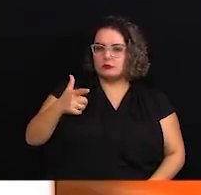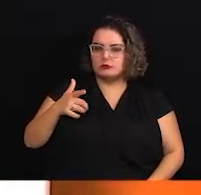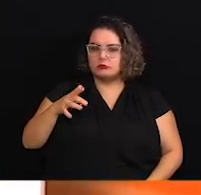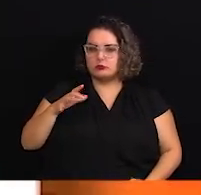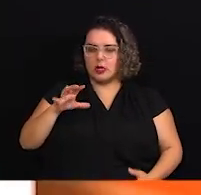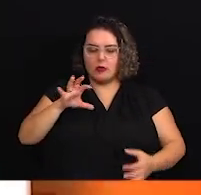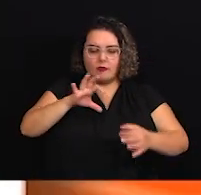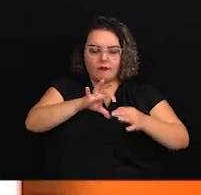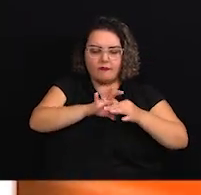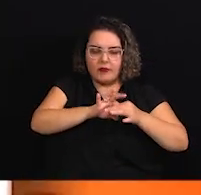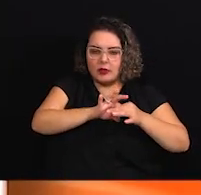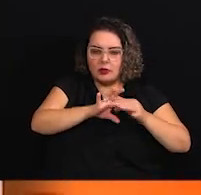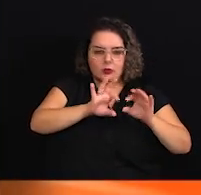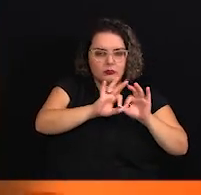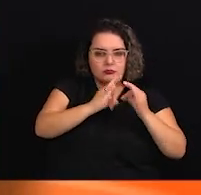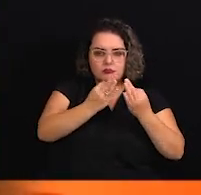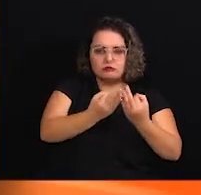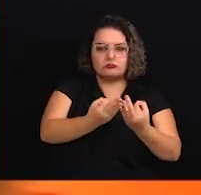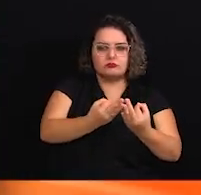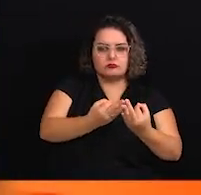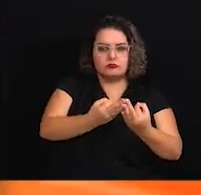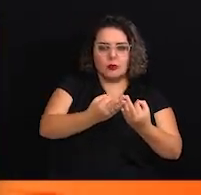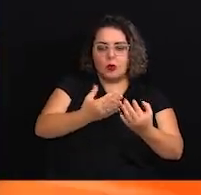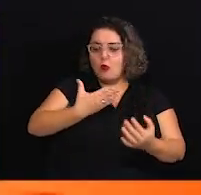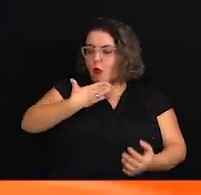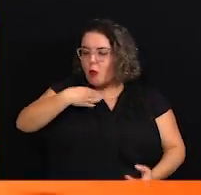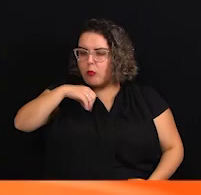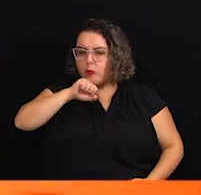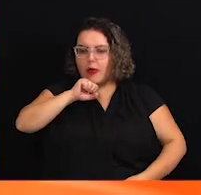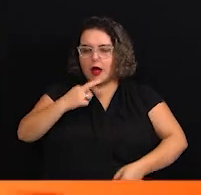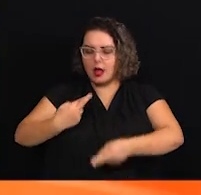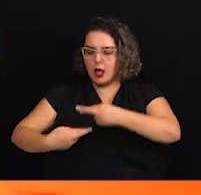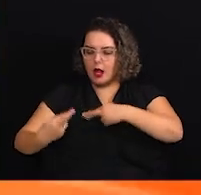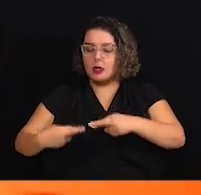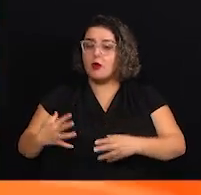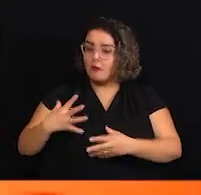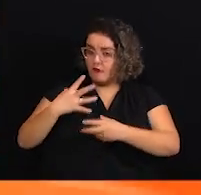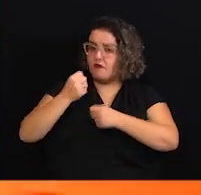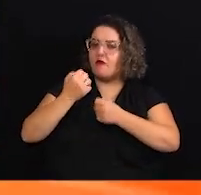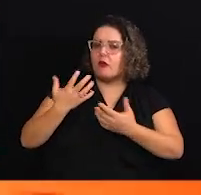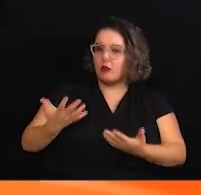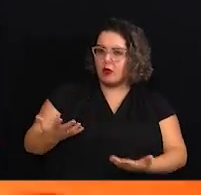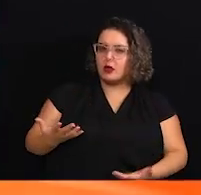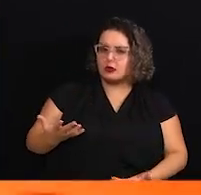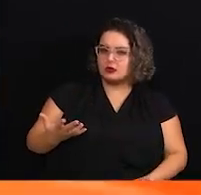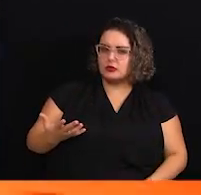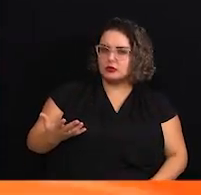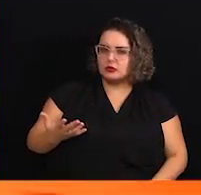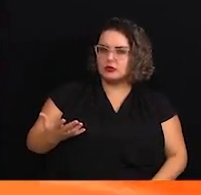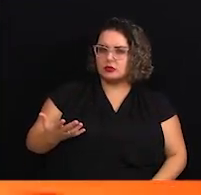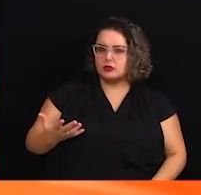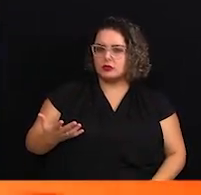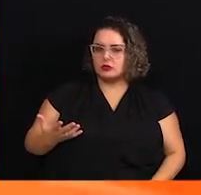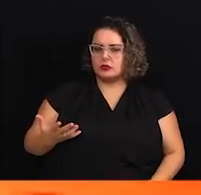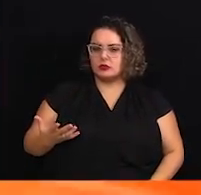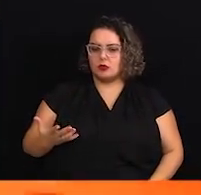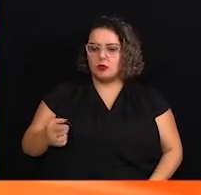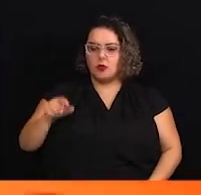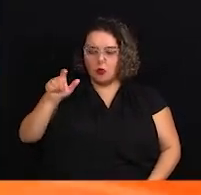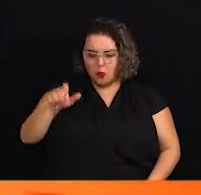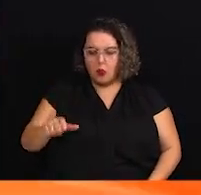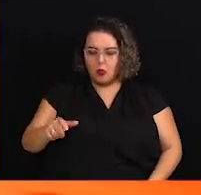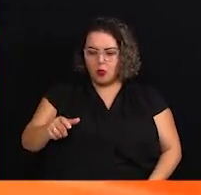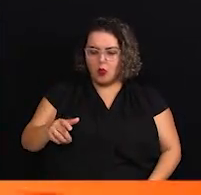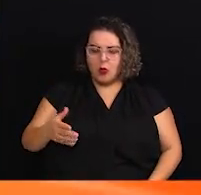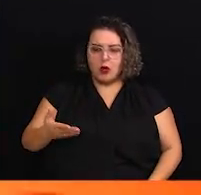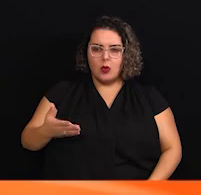a relação do personagem com o pai é muito forte, né, do personagem, não o assassino, no caso, não a